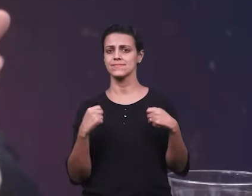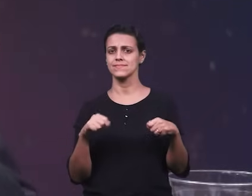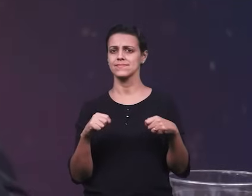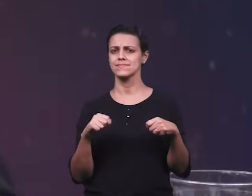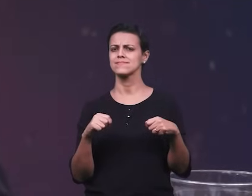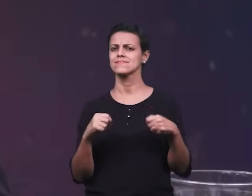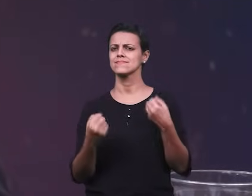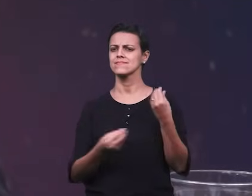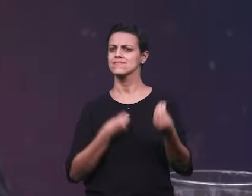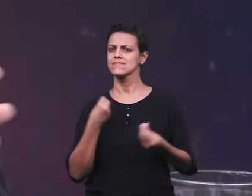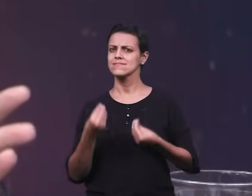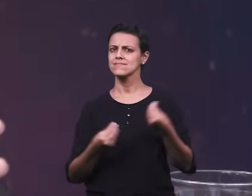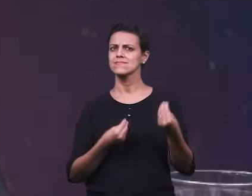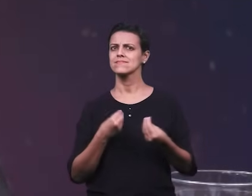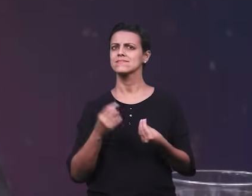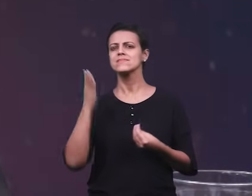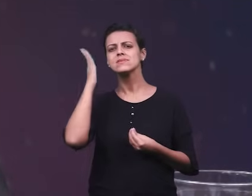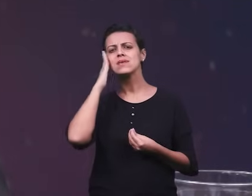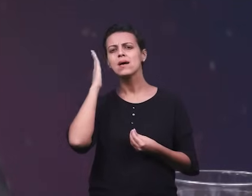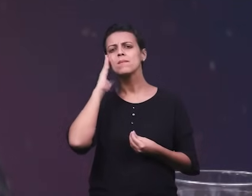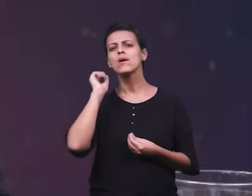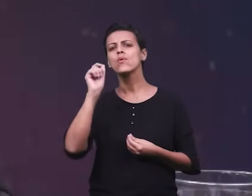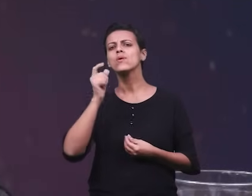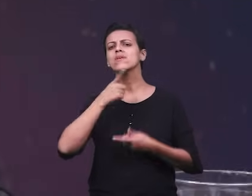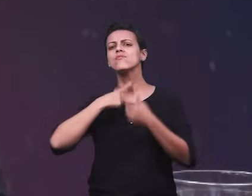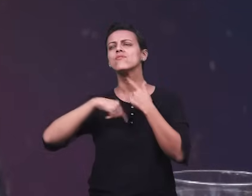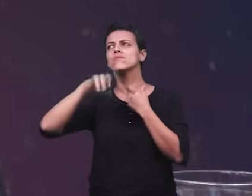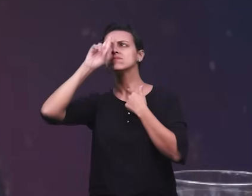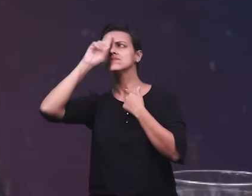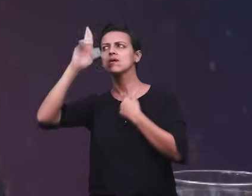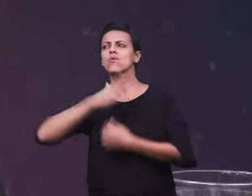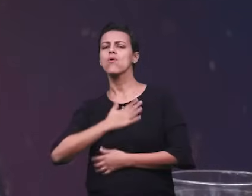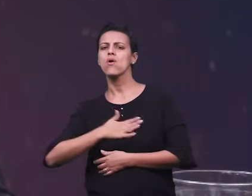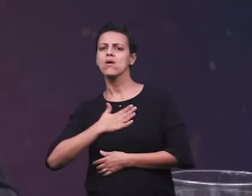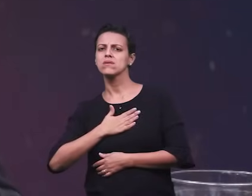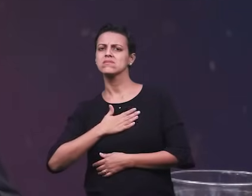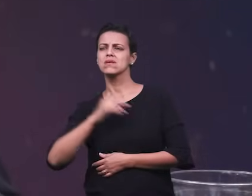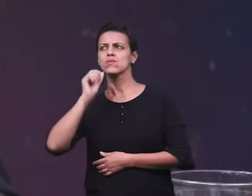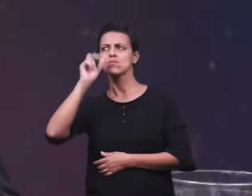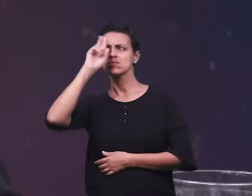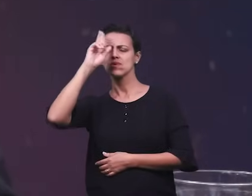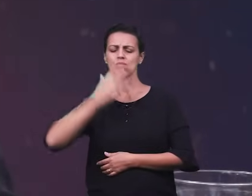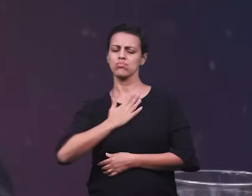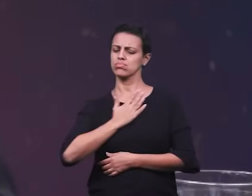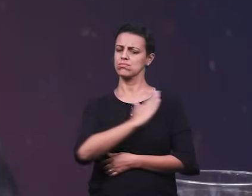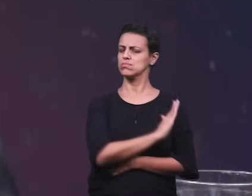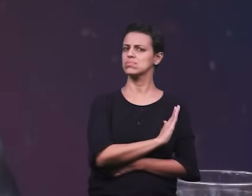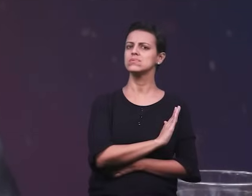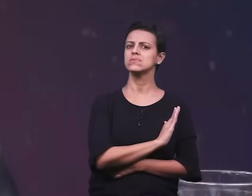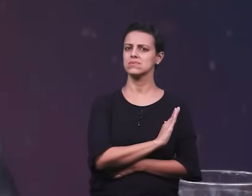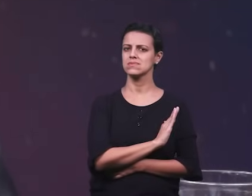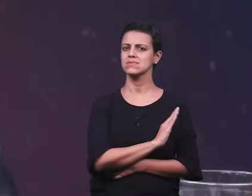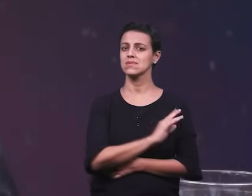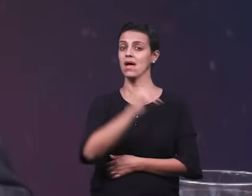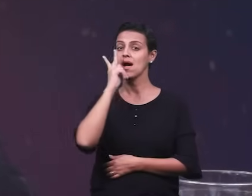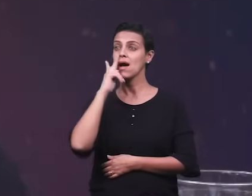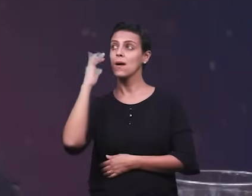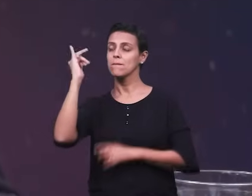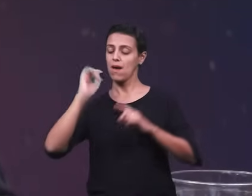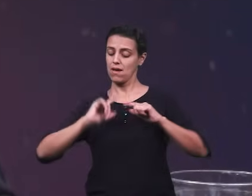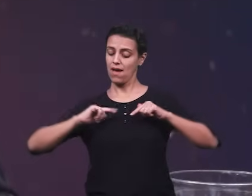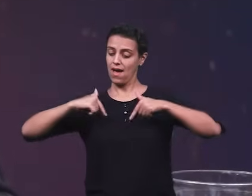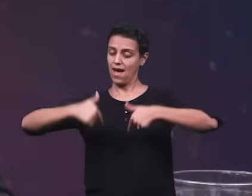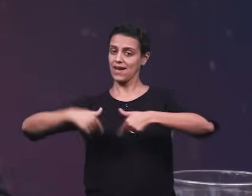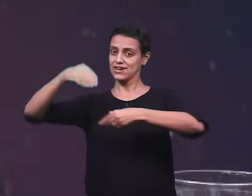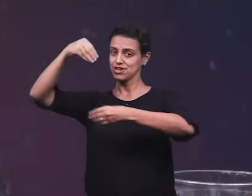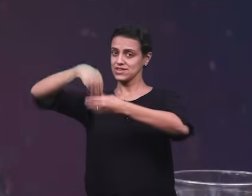órgãos sensoriais, sabermos o que agrada ao Senhor e o que não agrada. E o Pai vem e atua em nossas vidas, atua